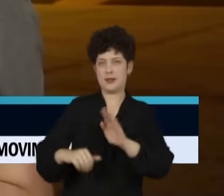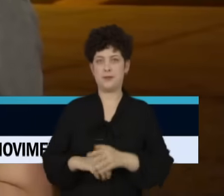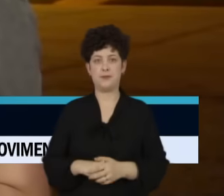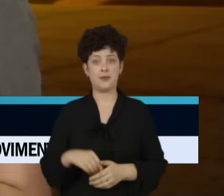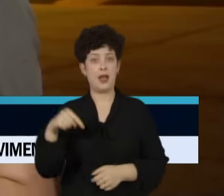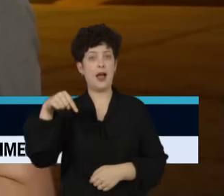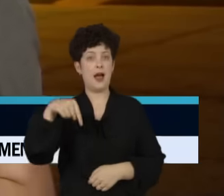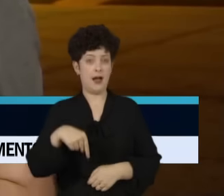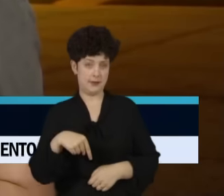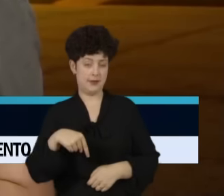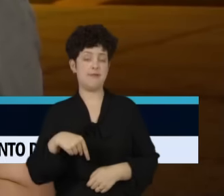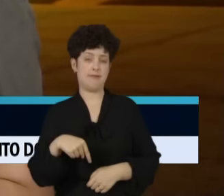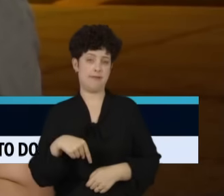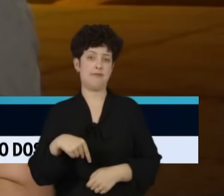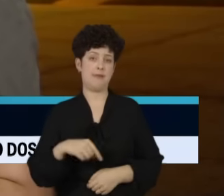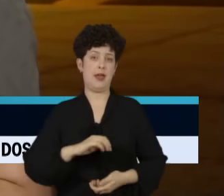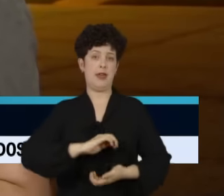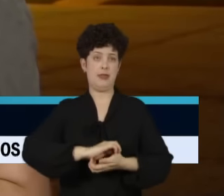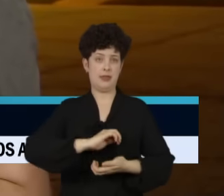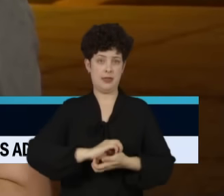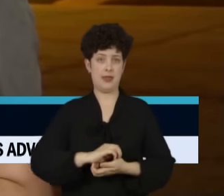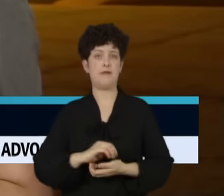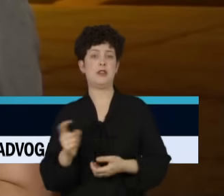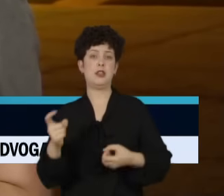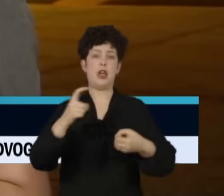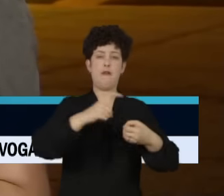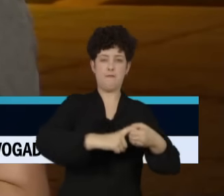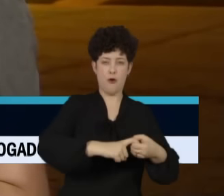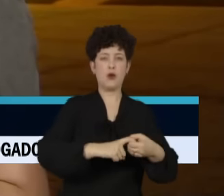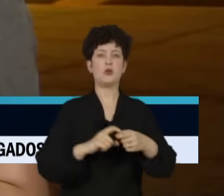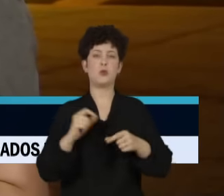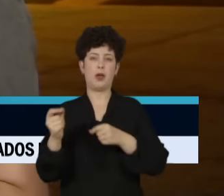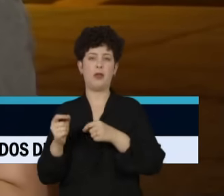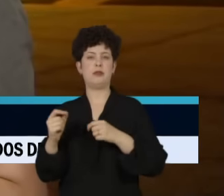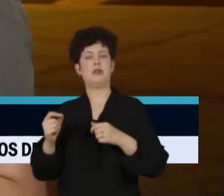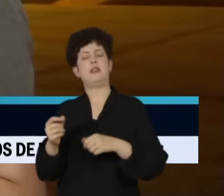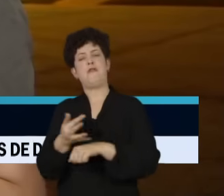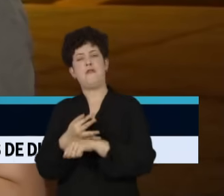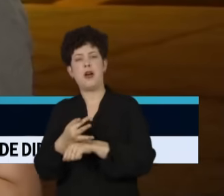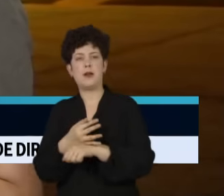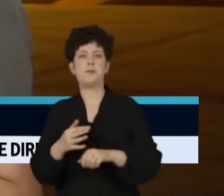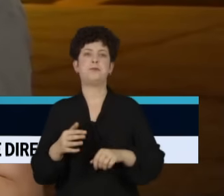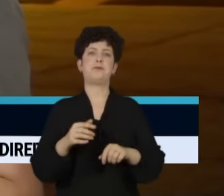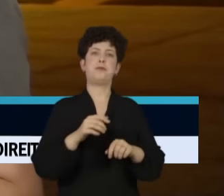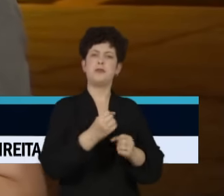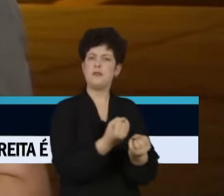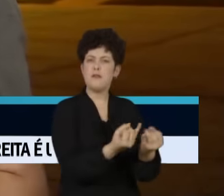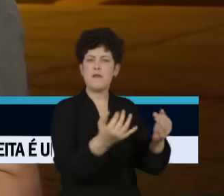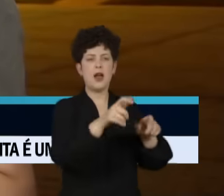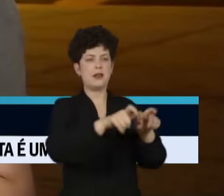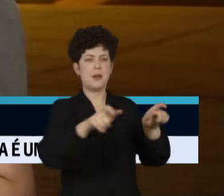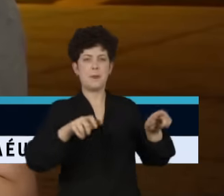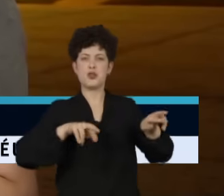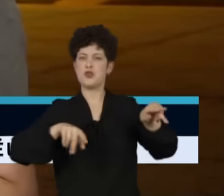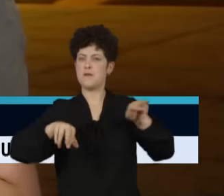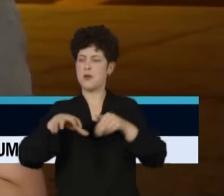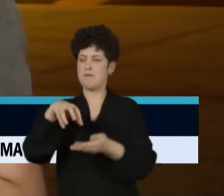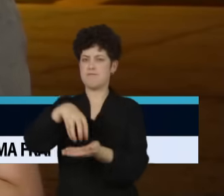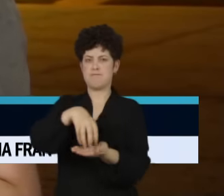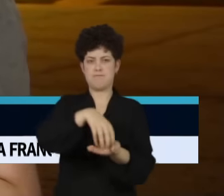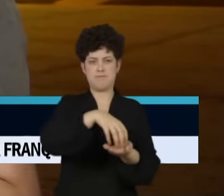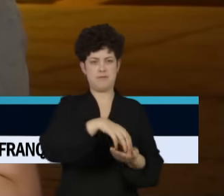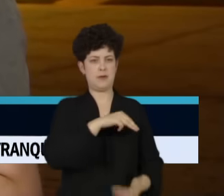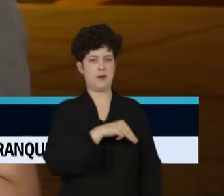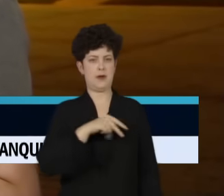no Supremo foi a primeira desde a volta do recesso. Diversas entidades da sociedade civil e diferentes instâncias do